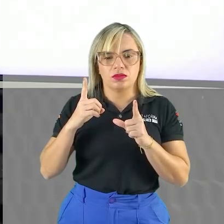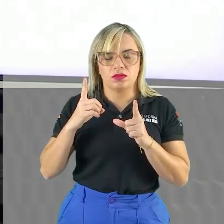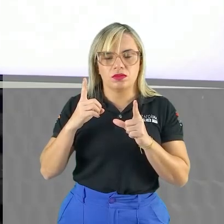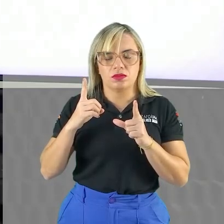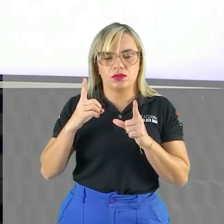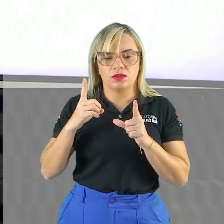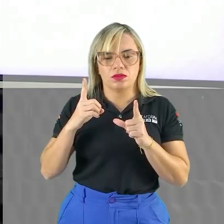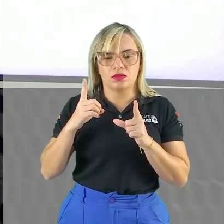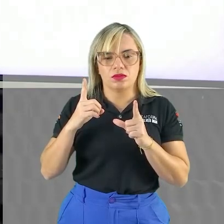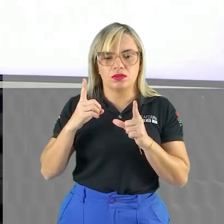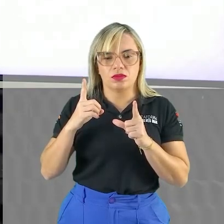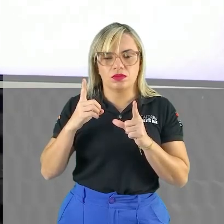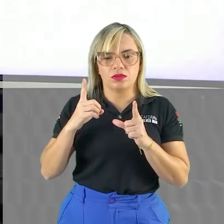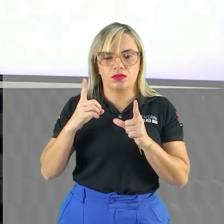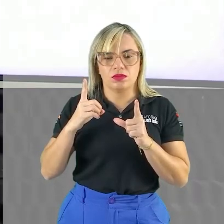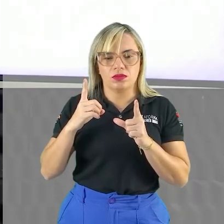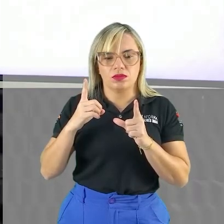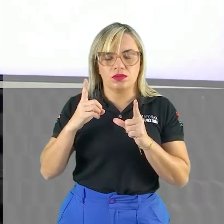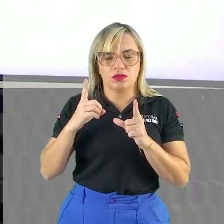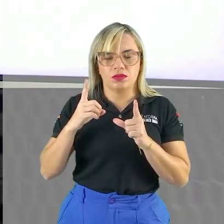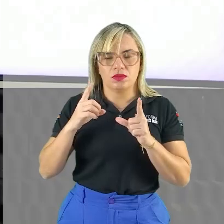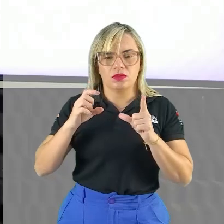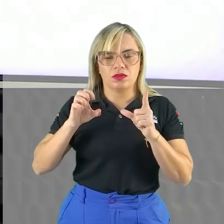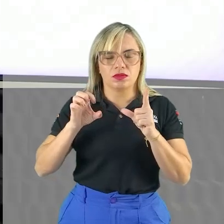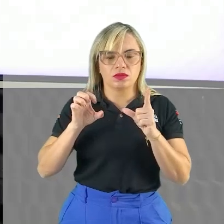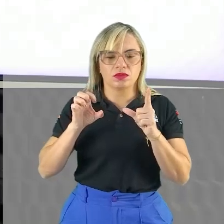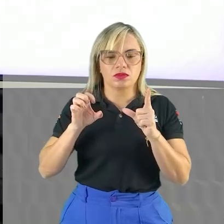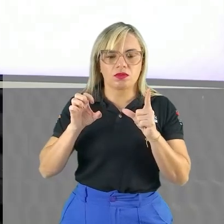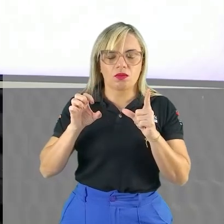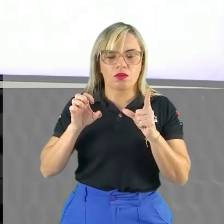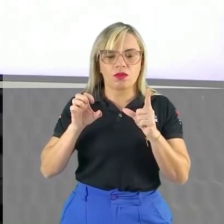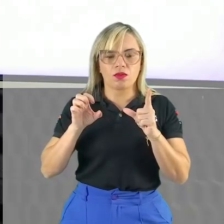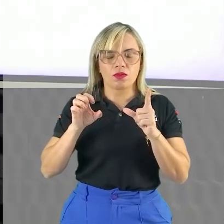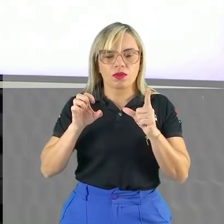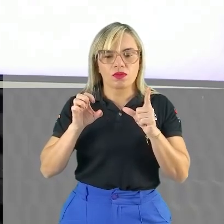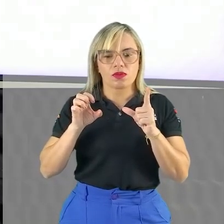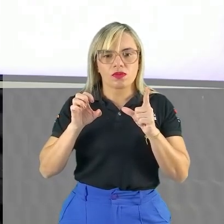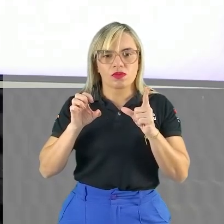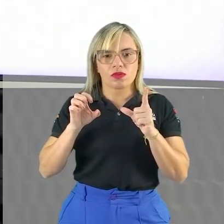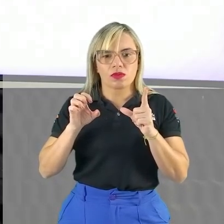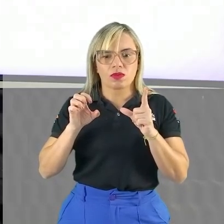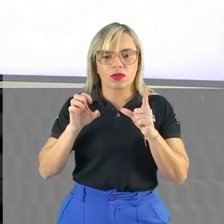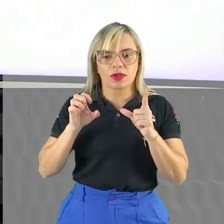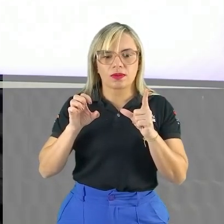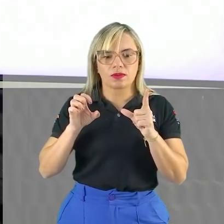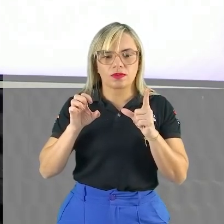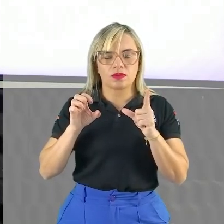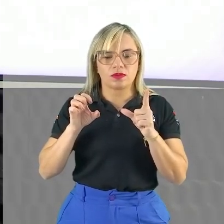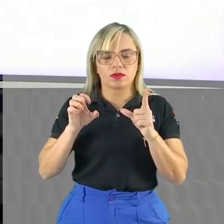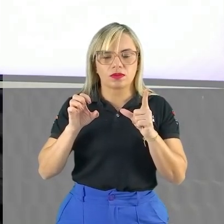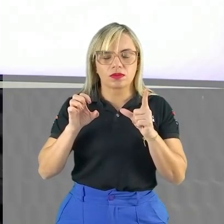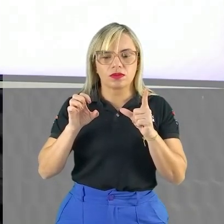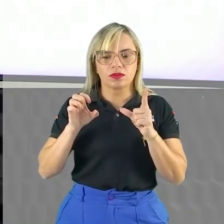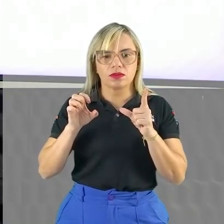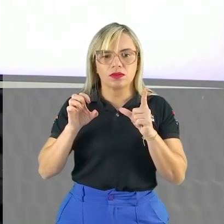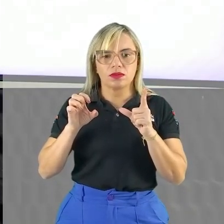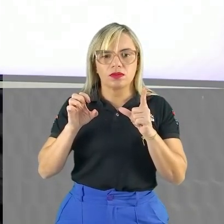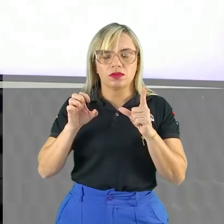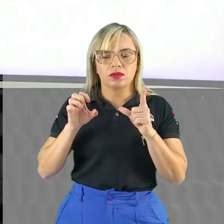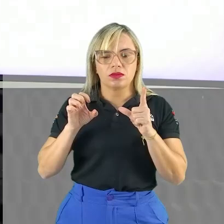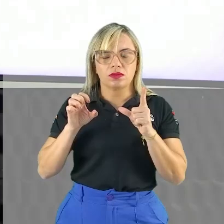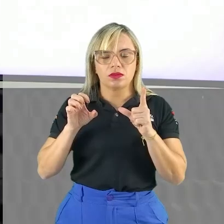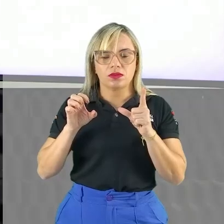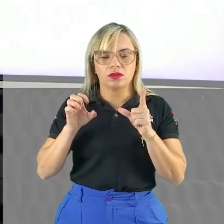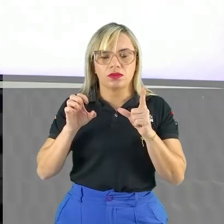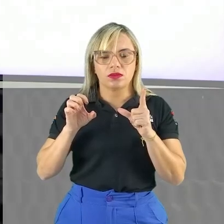a conflitos de caráter religioso. E a força da missão jesuítica chocou-se com os interesses econômicos da coroa e dos colonos, o